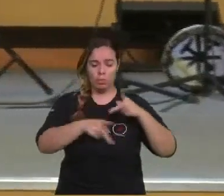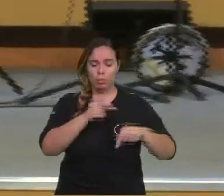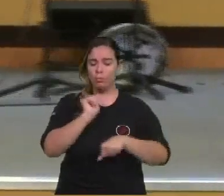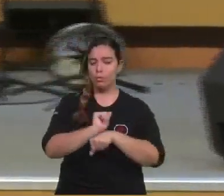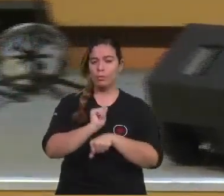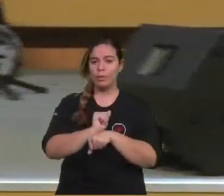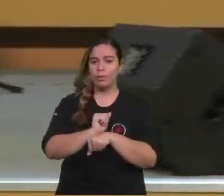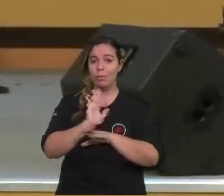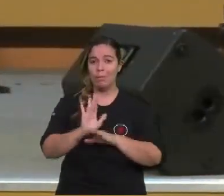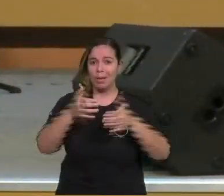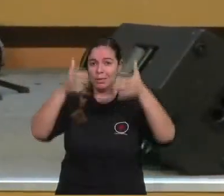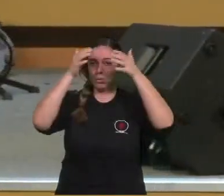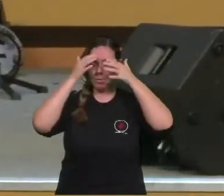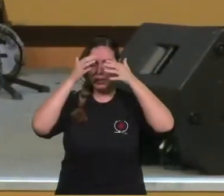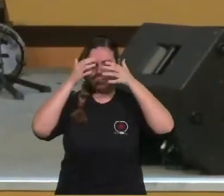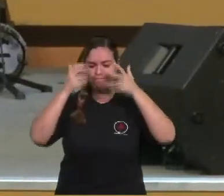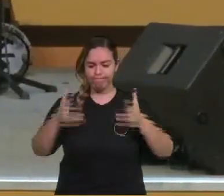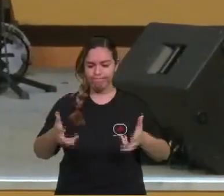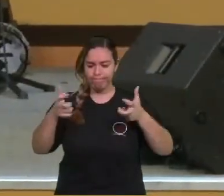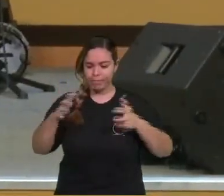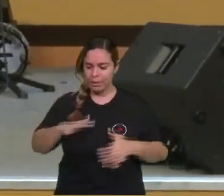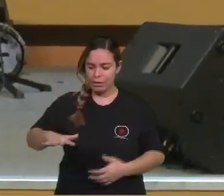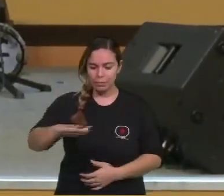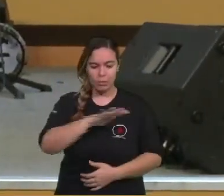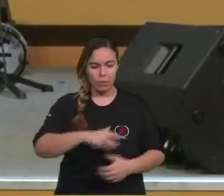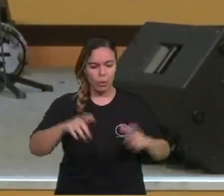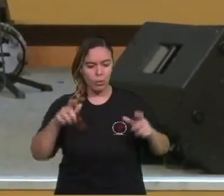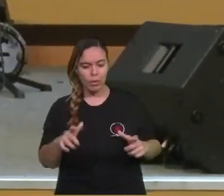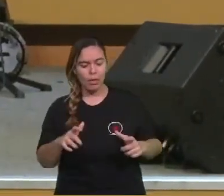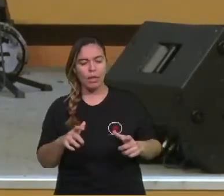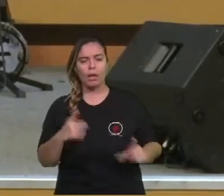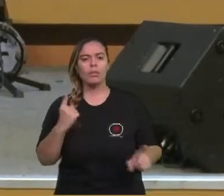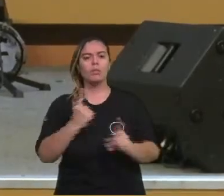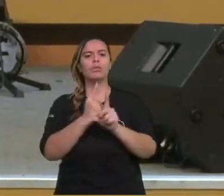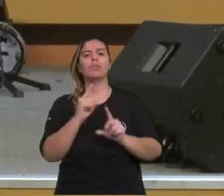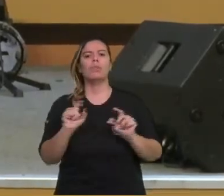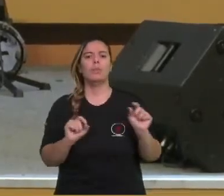ele olha para onde ele está, ele descobre